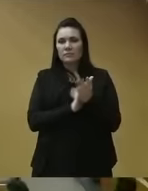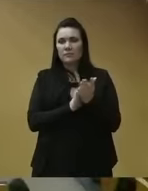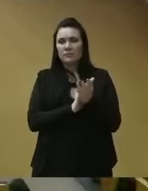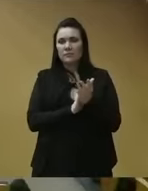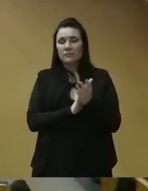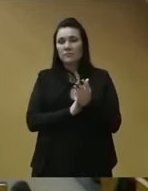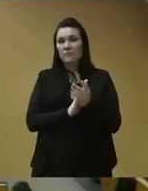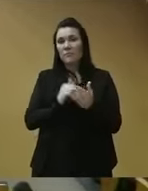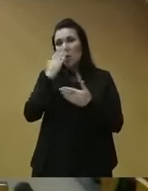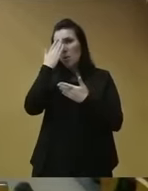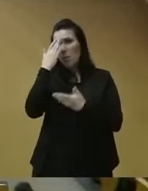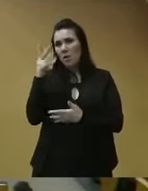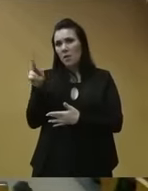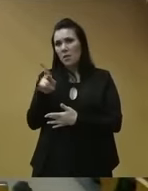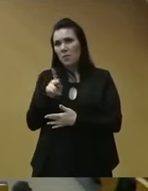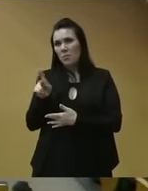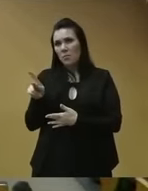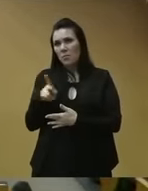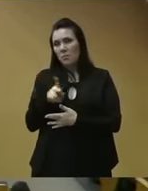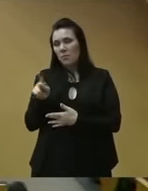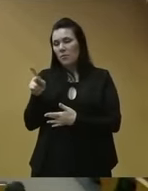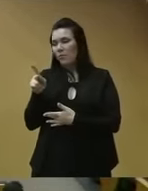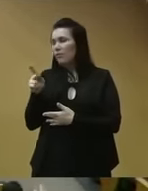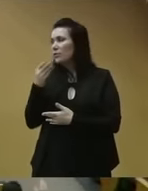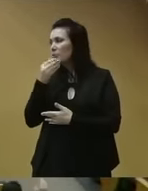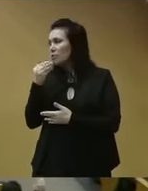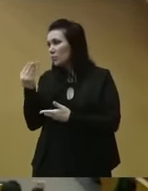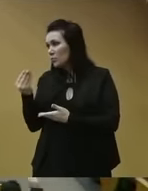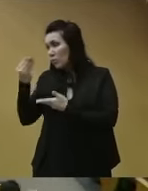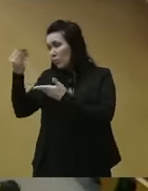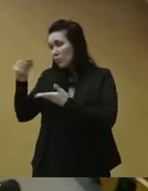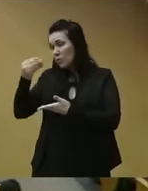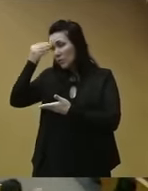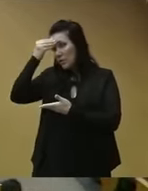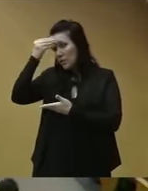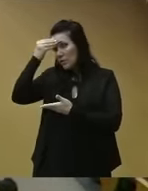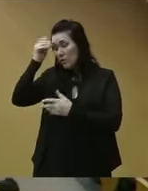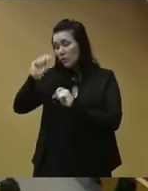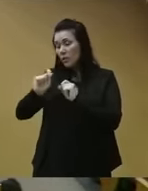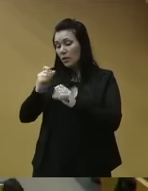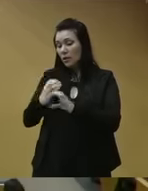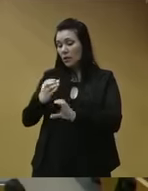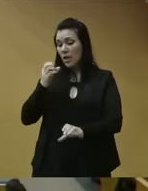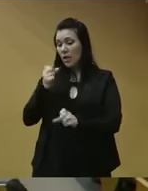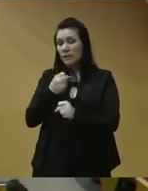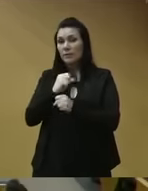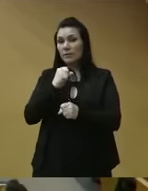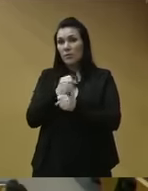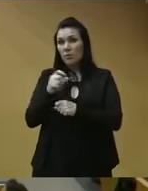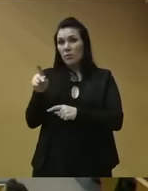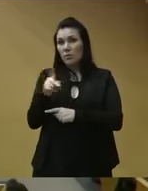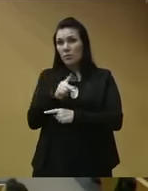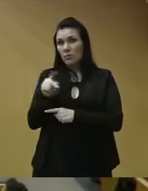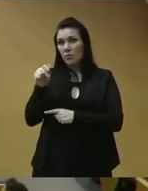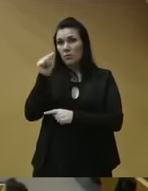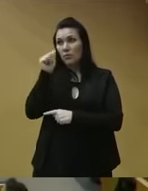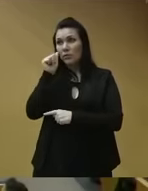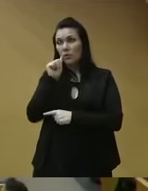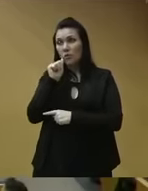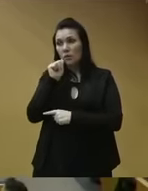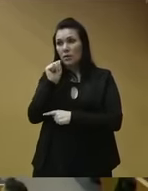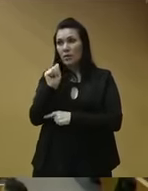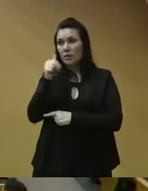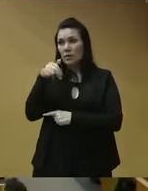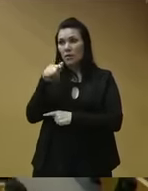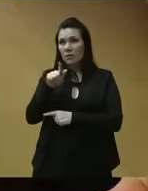Obrigada, professor. Convido a paraninfa da turma de bacharelado em Engenharia Civil, professora Ângela Azevedo